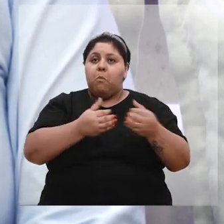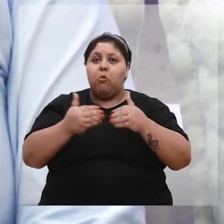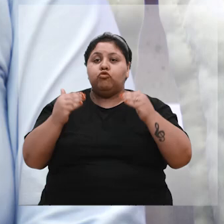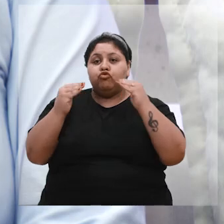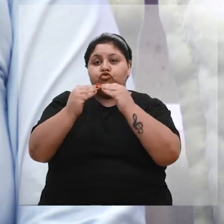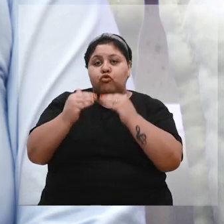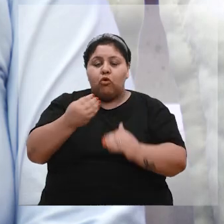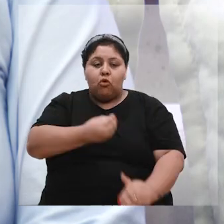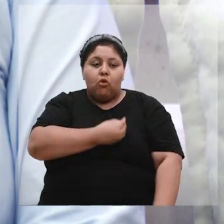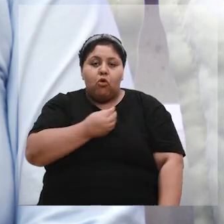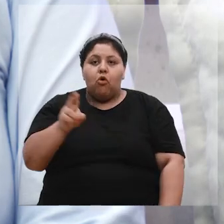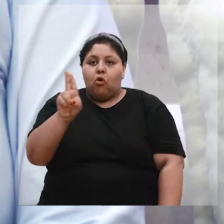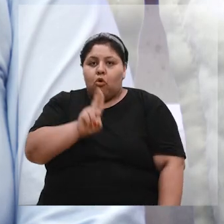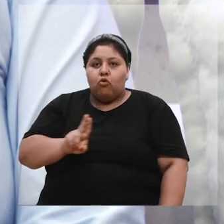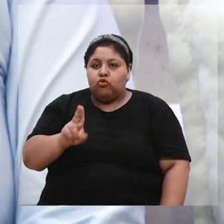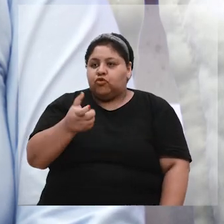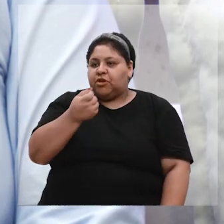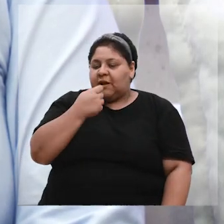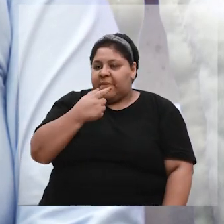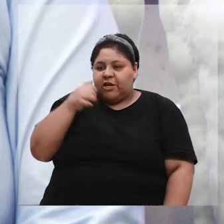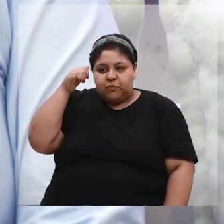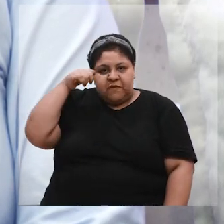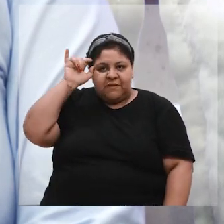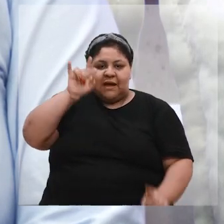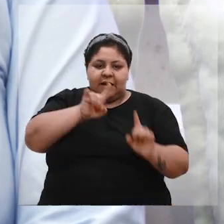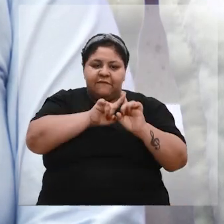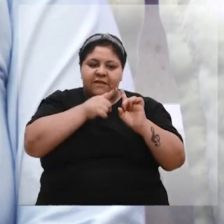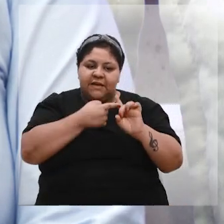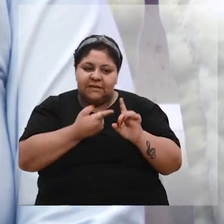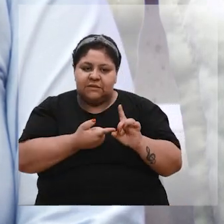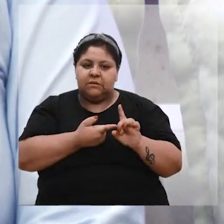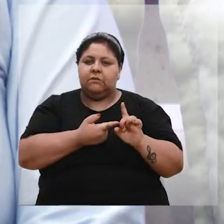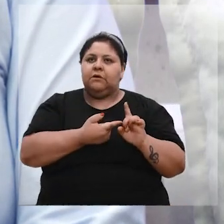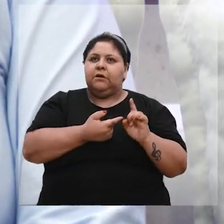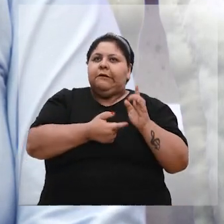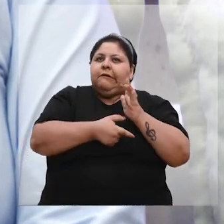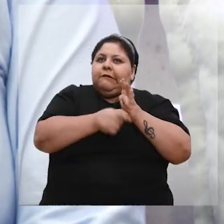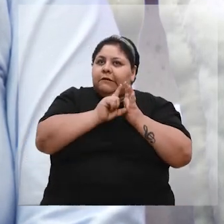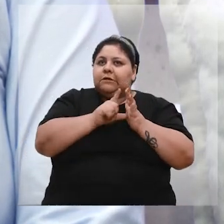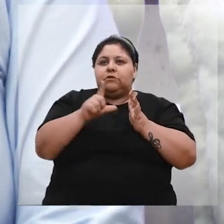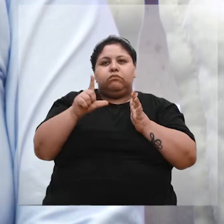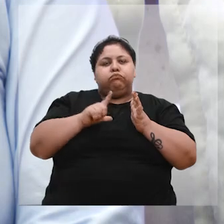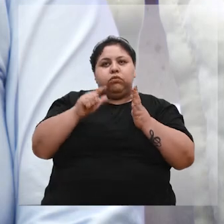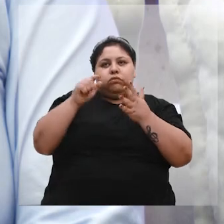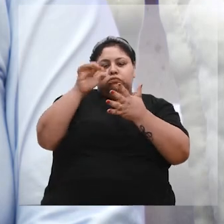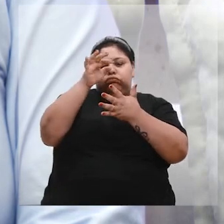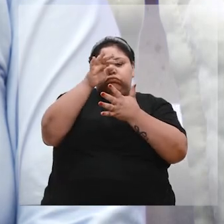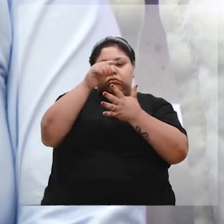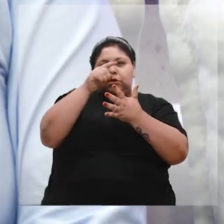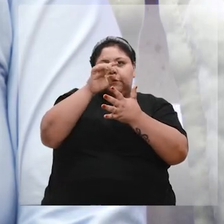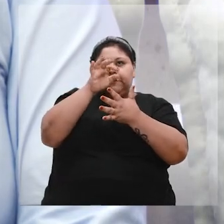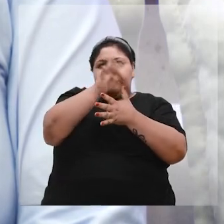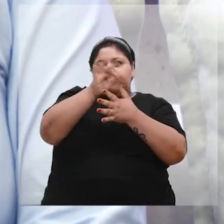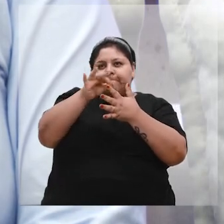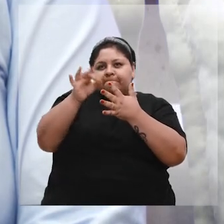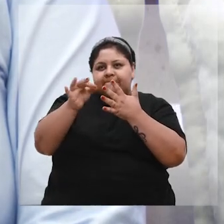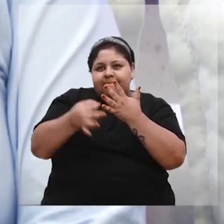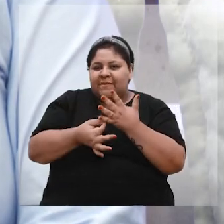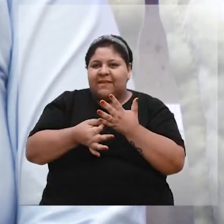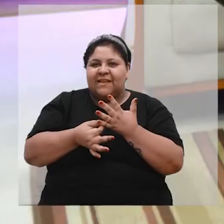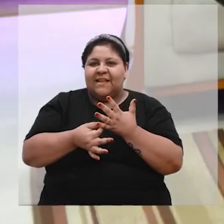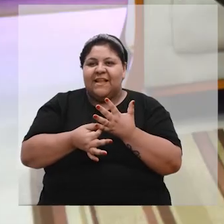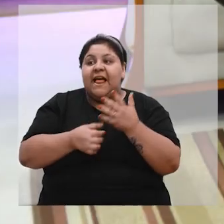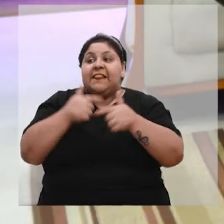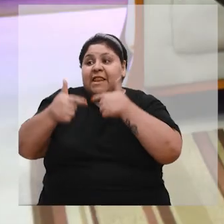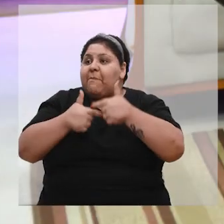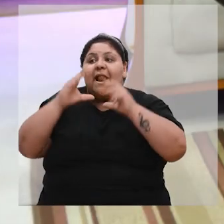Sim. Uso de anticoncepcional desde muito cedo, né? todos esses fatores de risco são. Então, Trabalhar à noite me